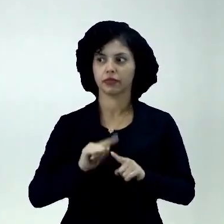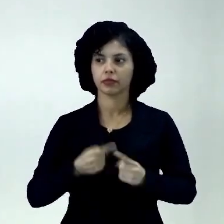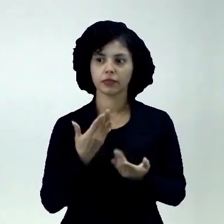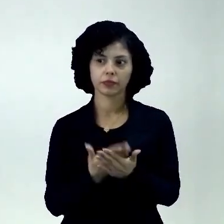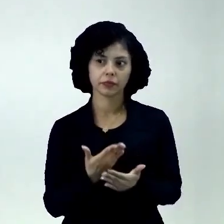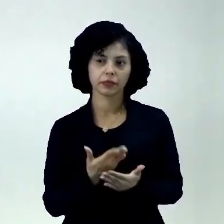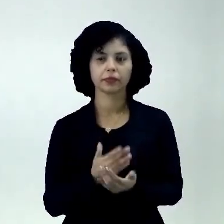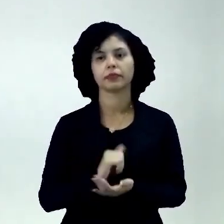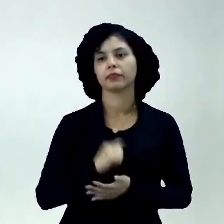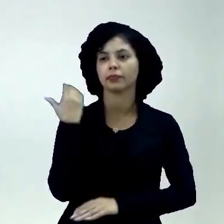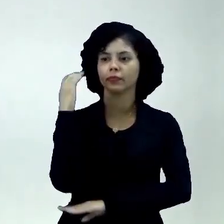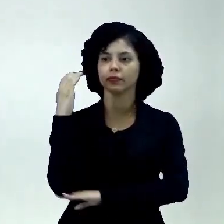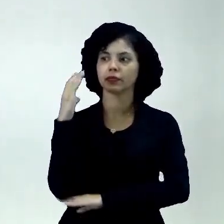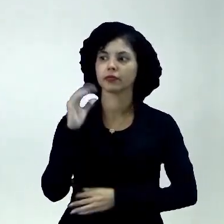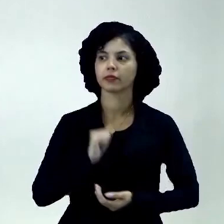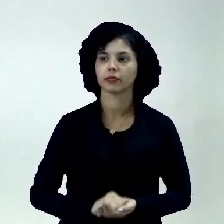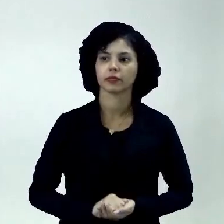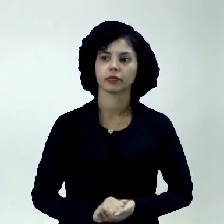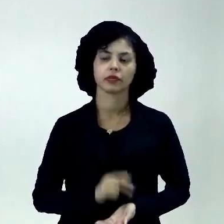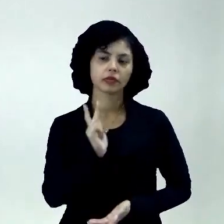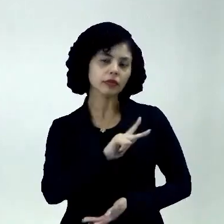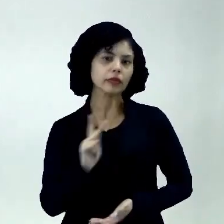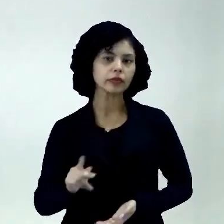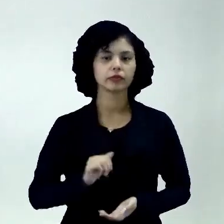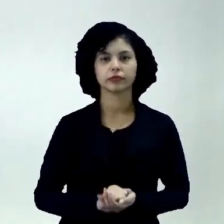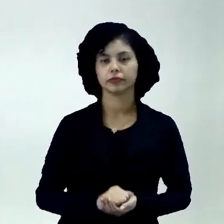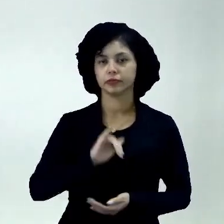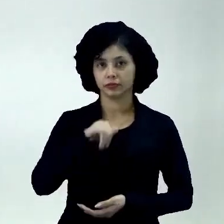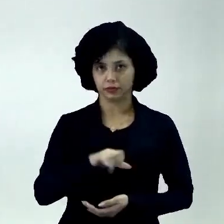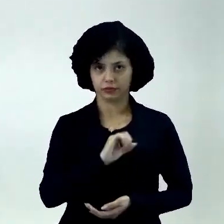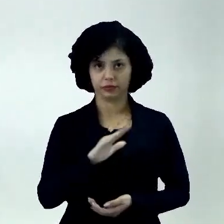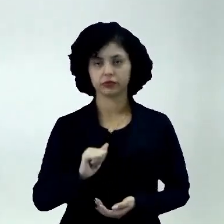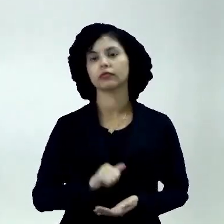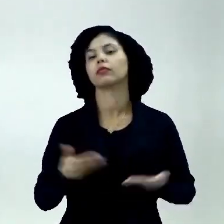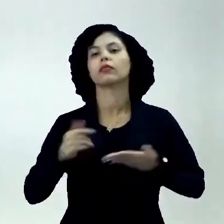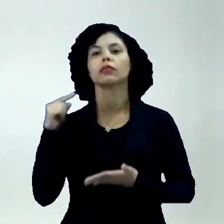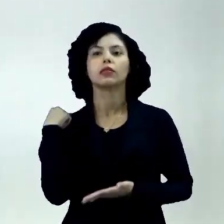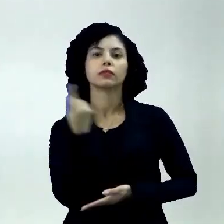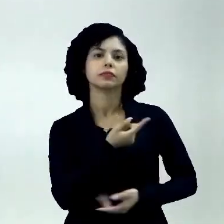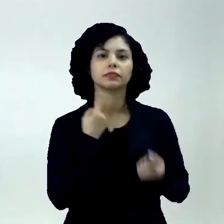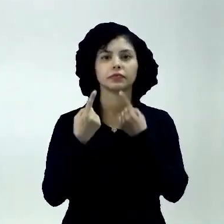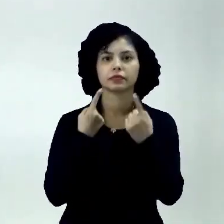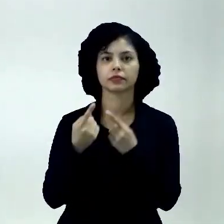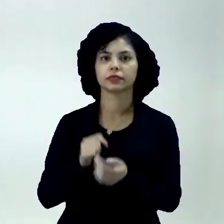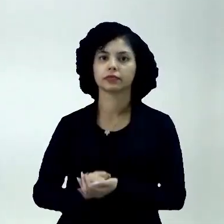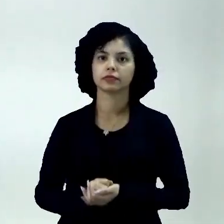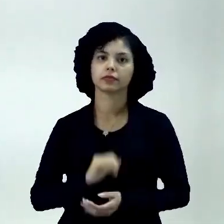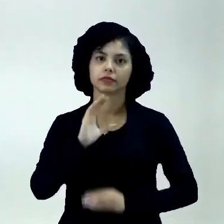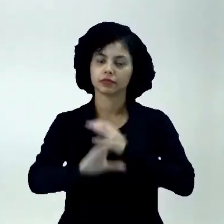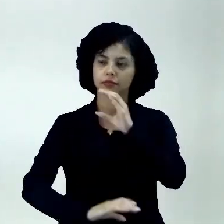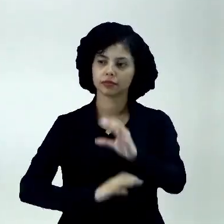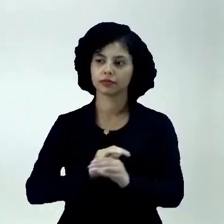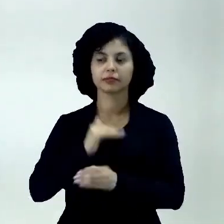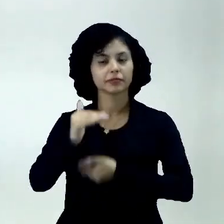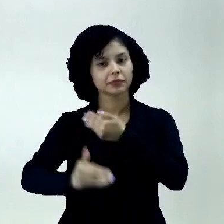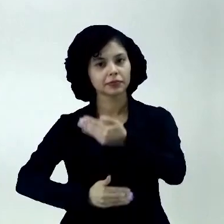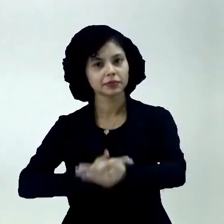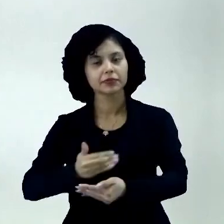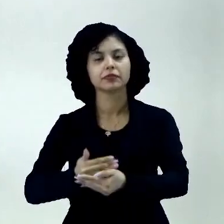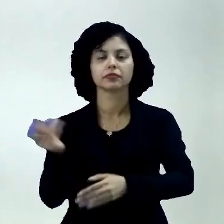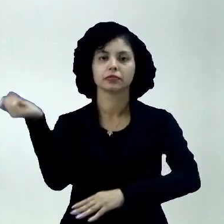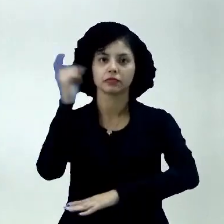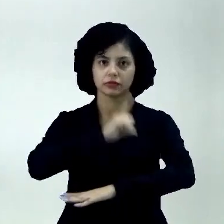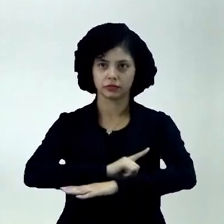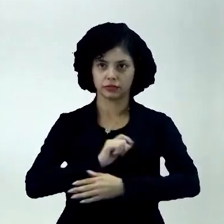Bem-vindos a mais uma aula de ciências. Eu sou a professora Jéssica e na aula de hoje nós vamos conversar sobre o ciclo evolutivo do